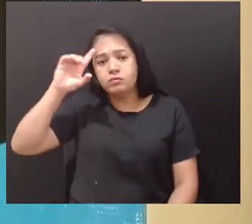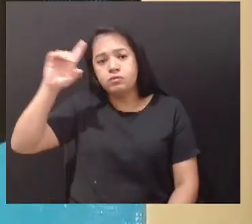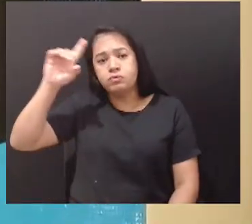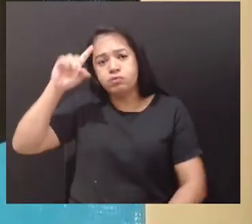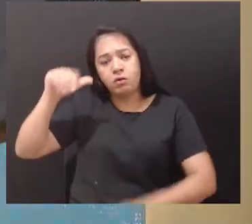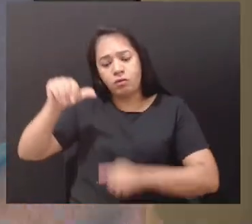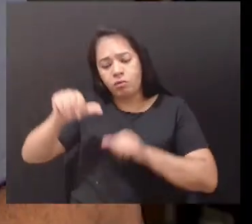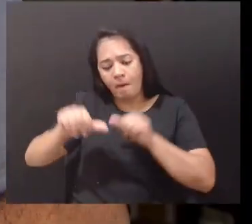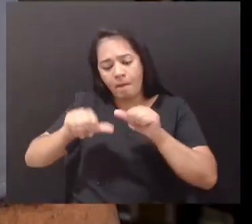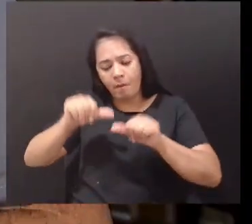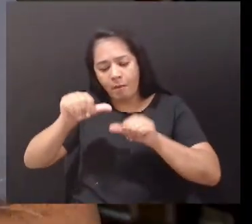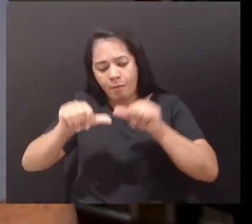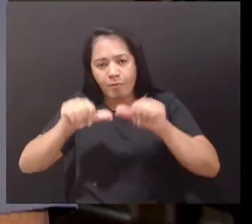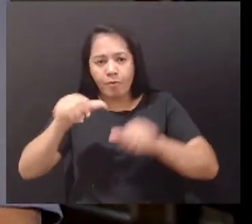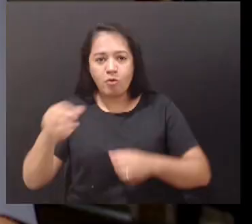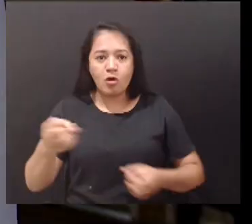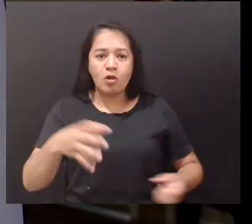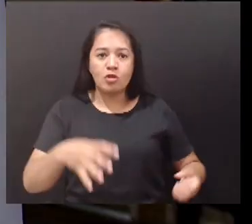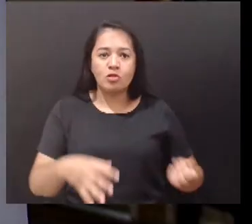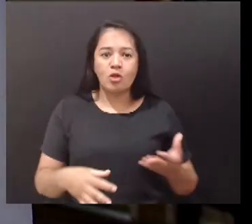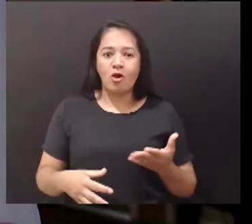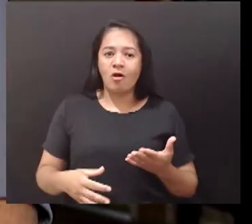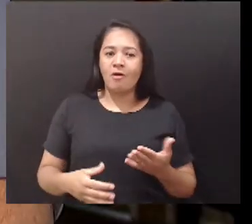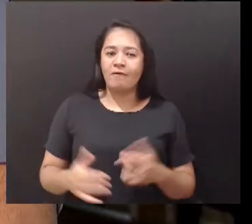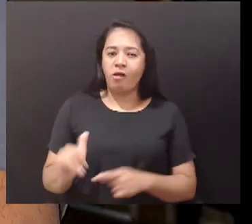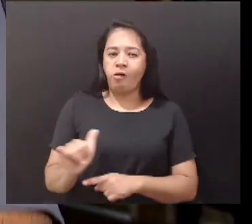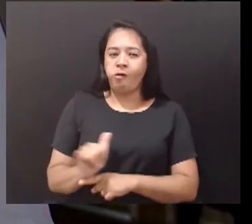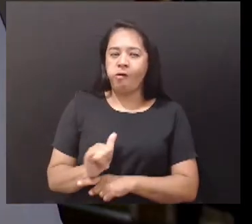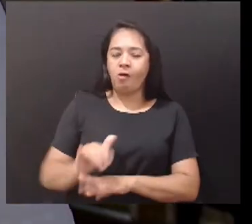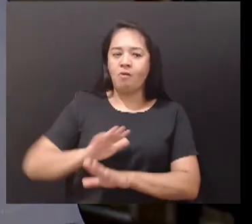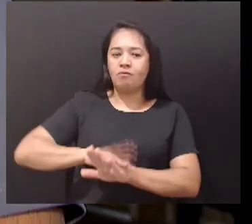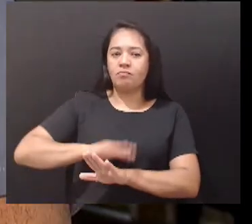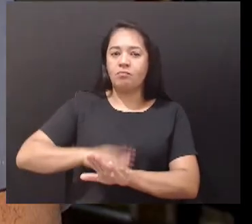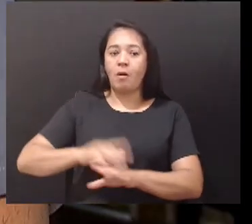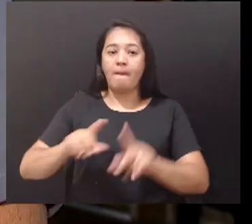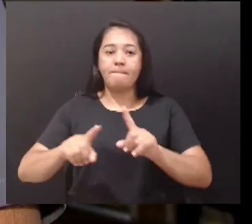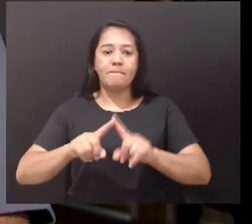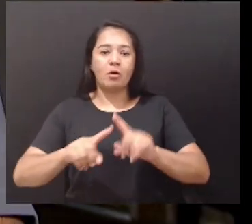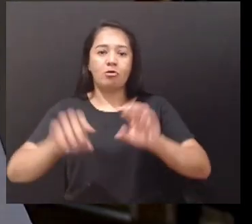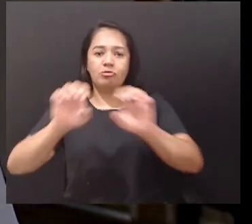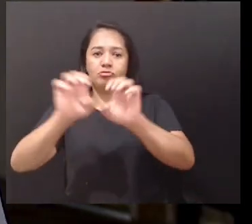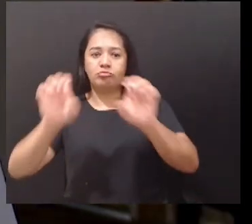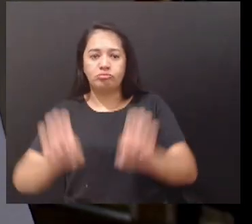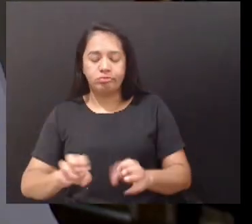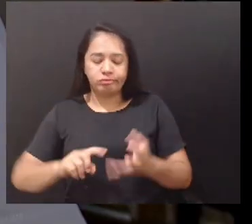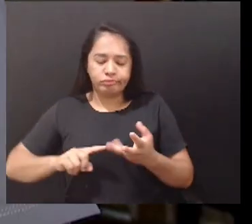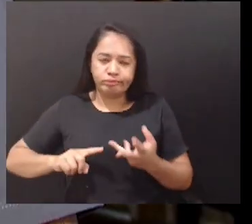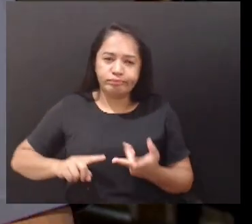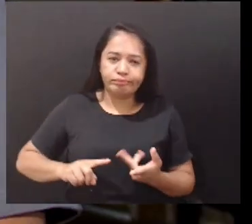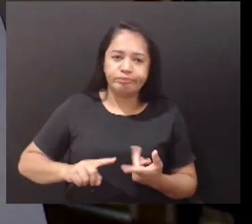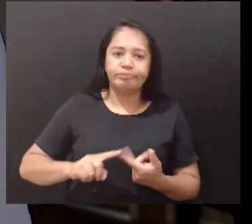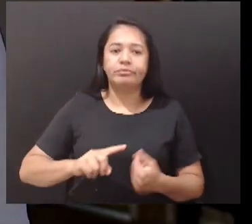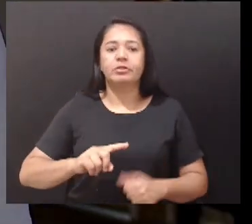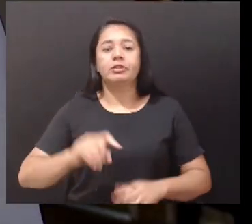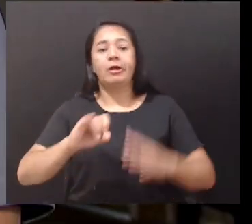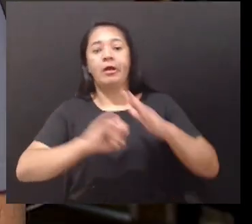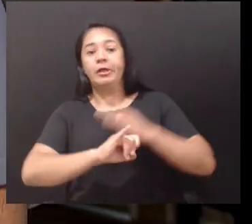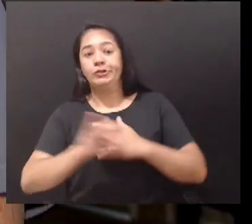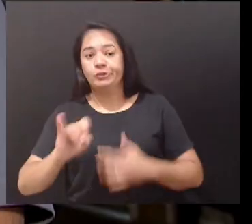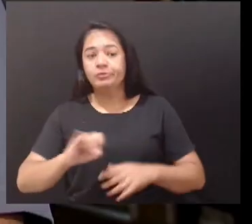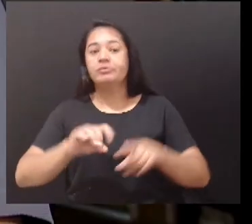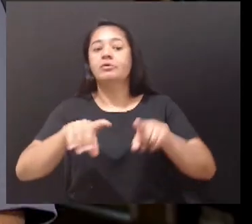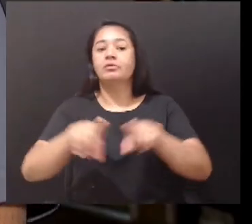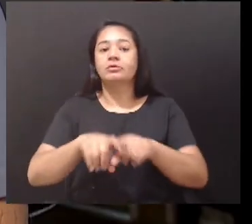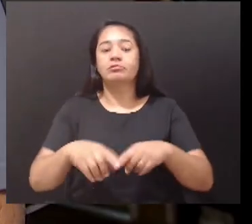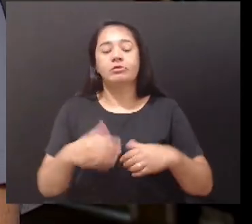mostrando novas facetas, já que ele é estrutural, estruturante, já que ele é institucional. À medida que